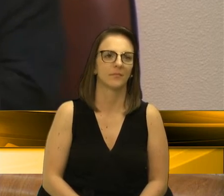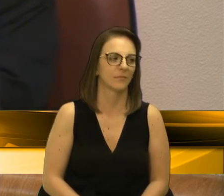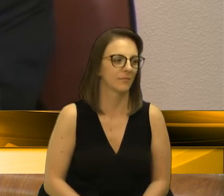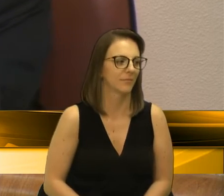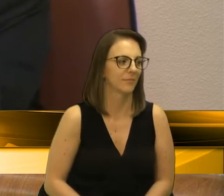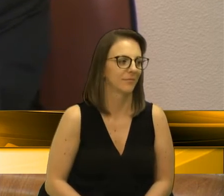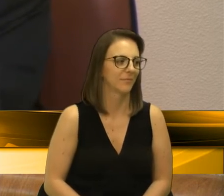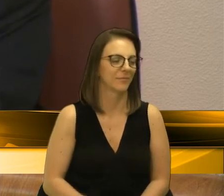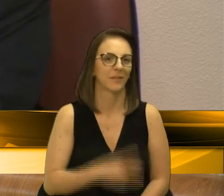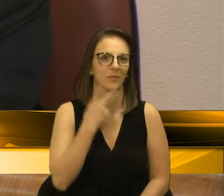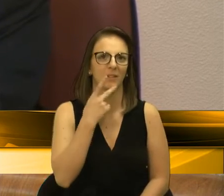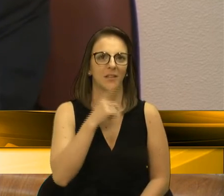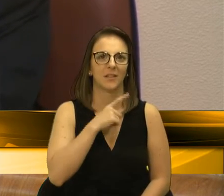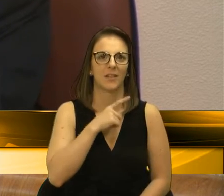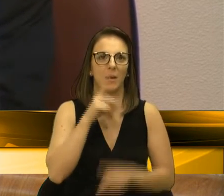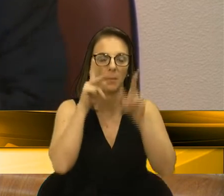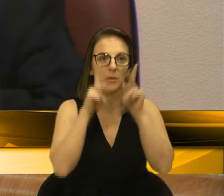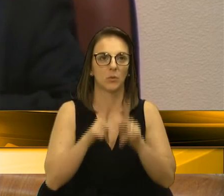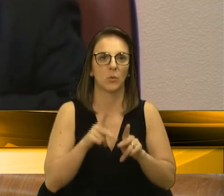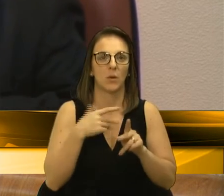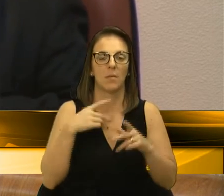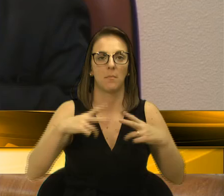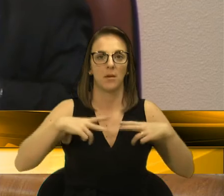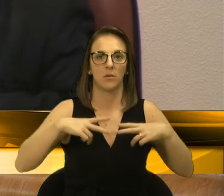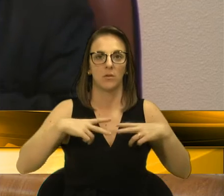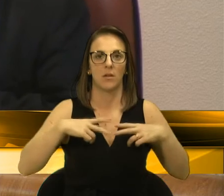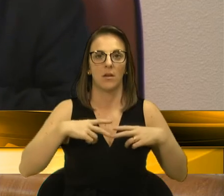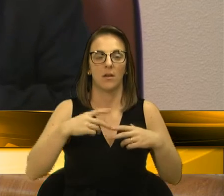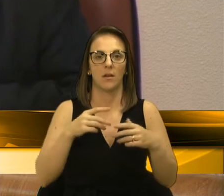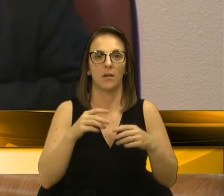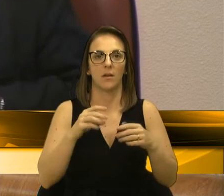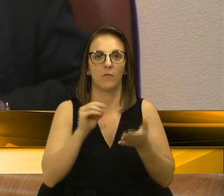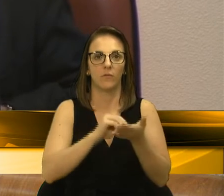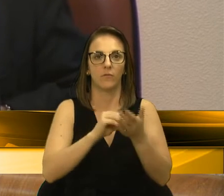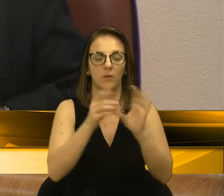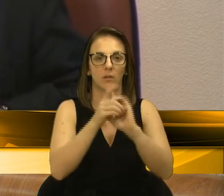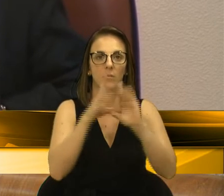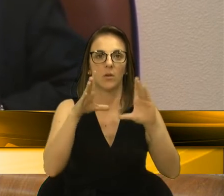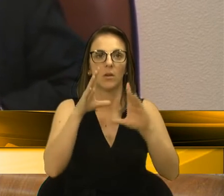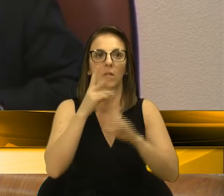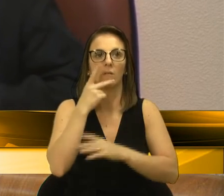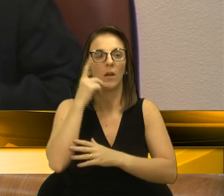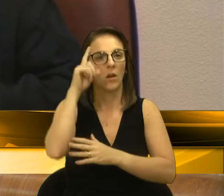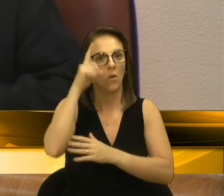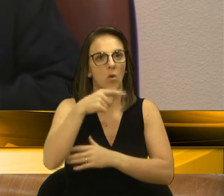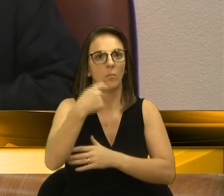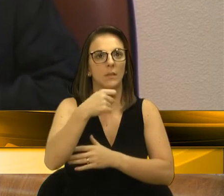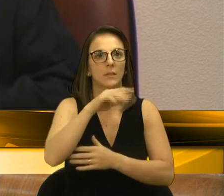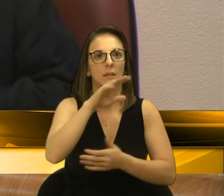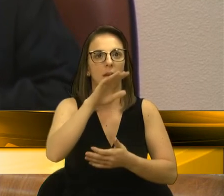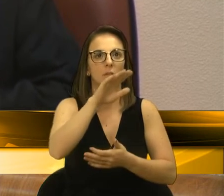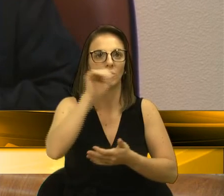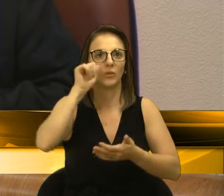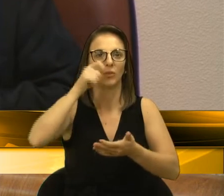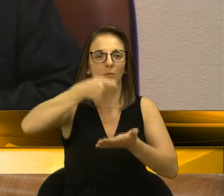deliberação pessoal e antidemocrática, determinou a realização do chamamento público